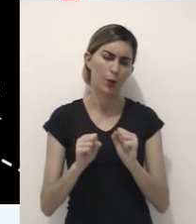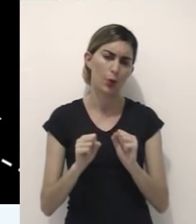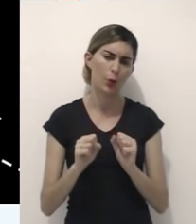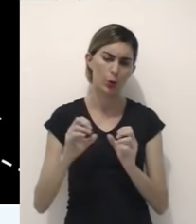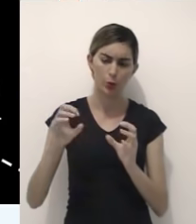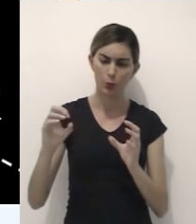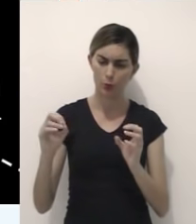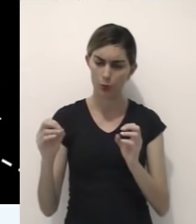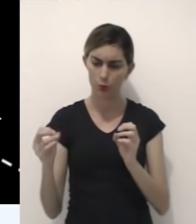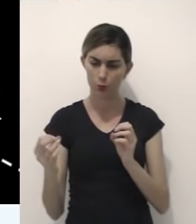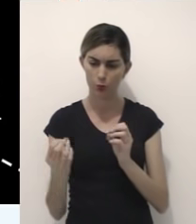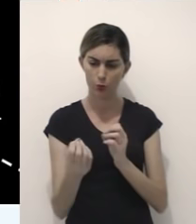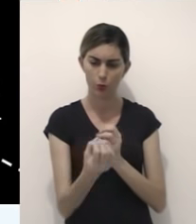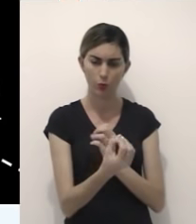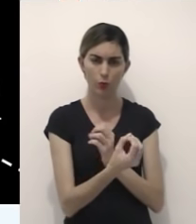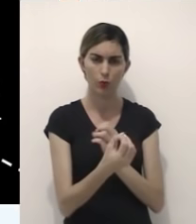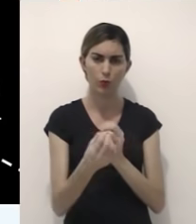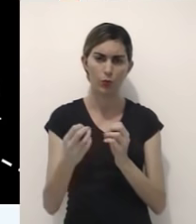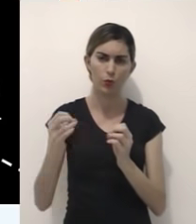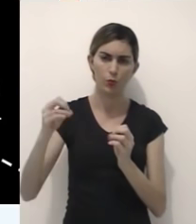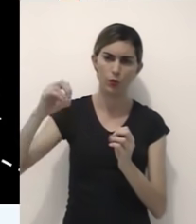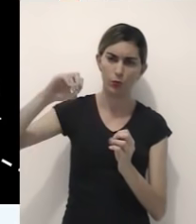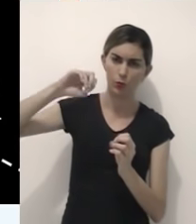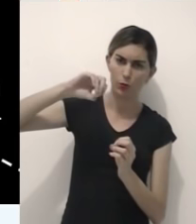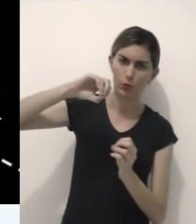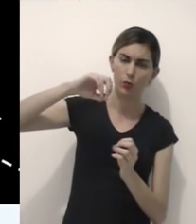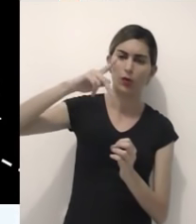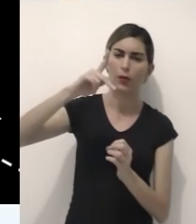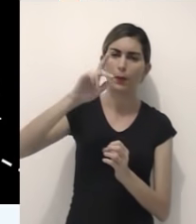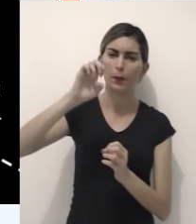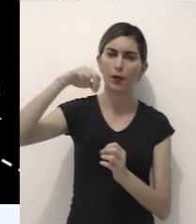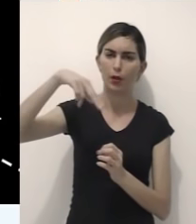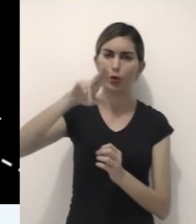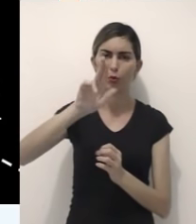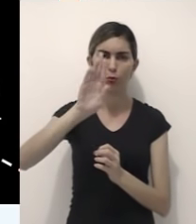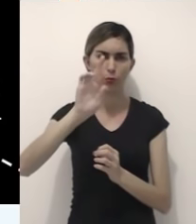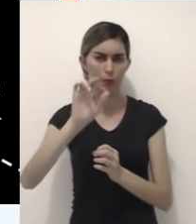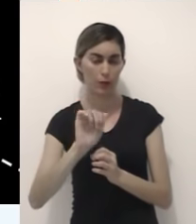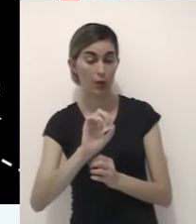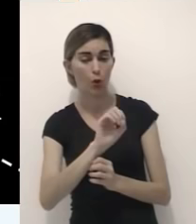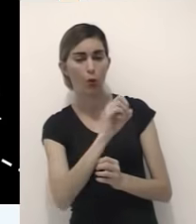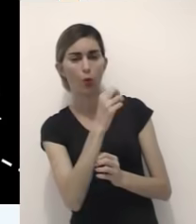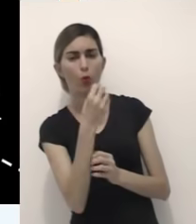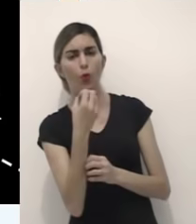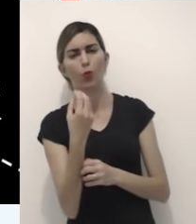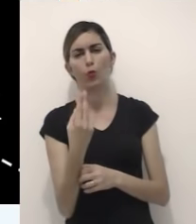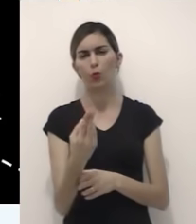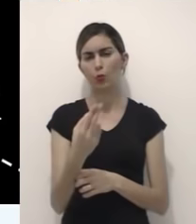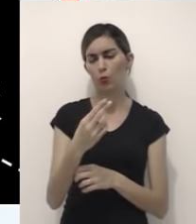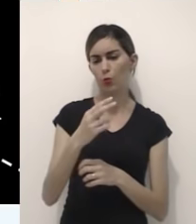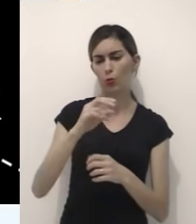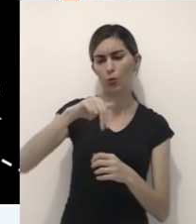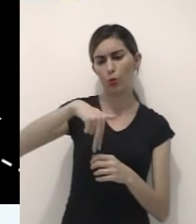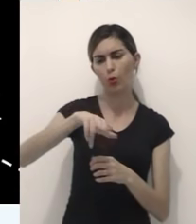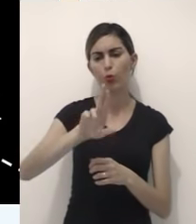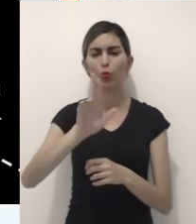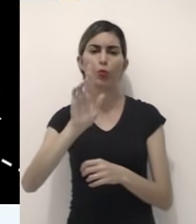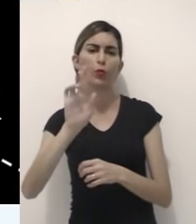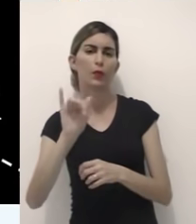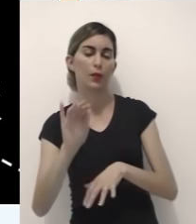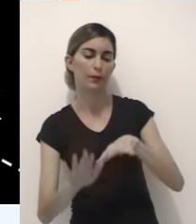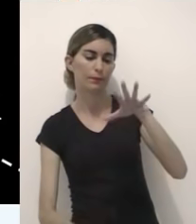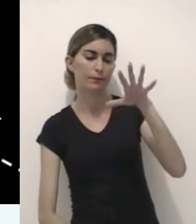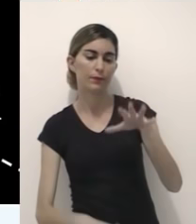se posicionar ou sobre a penumbra ou sobre a